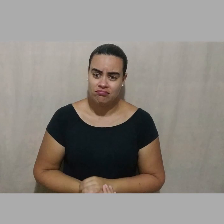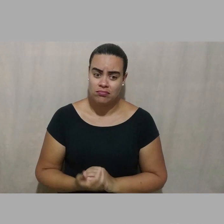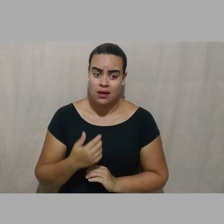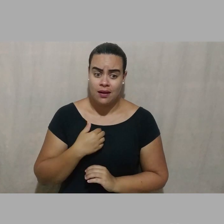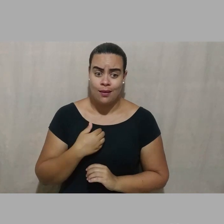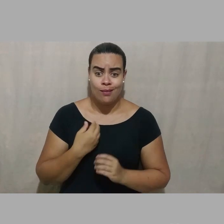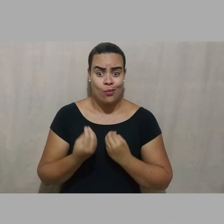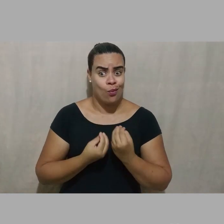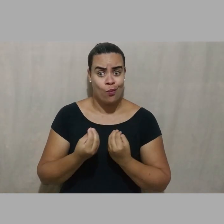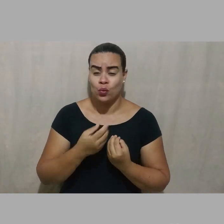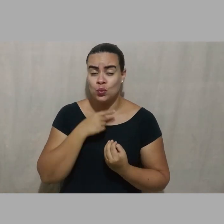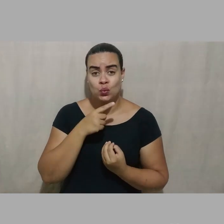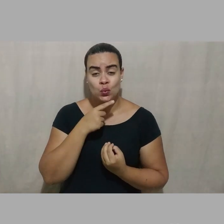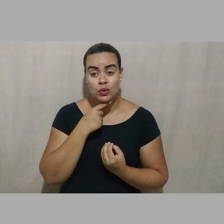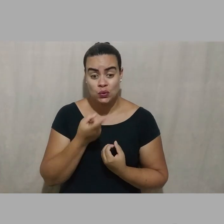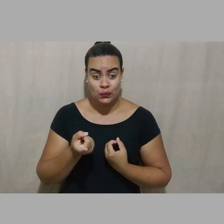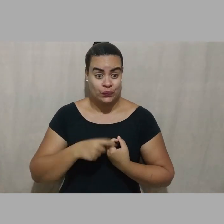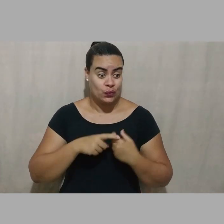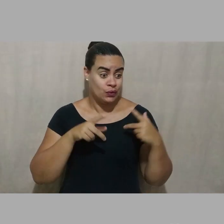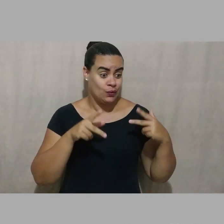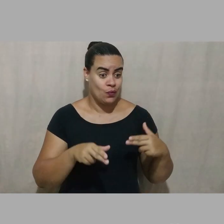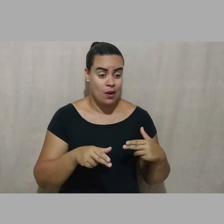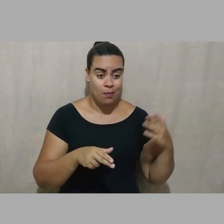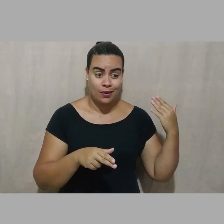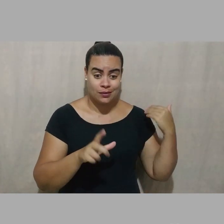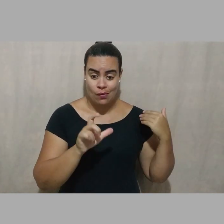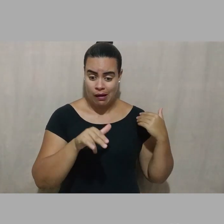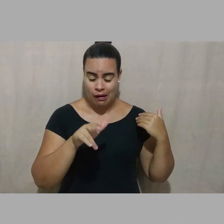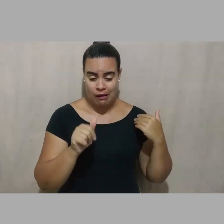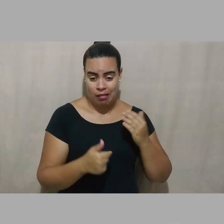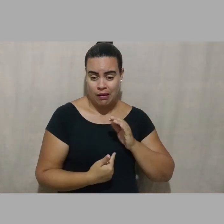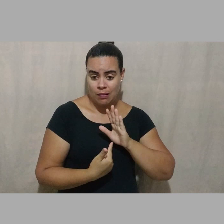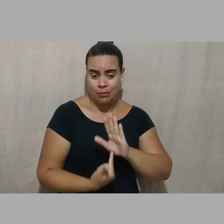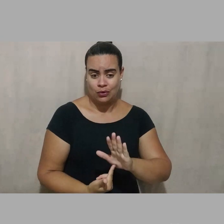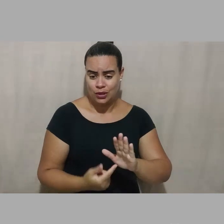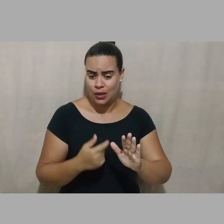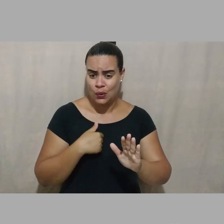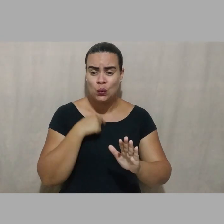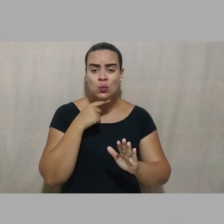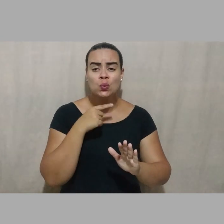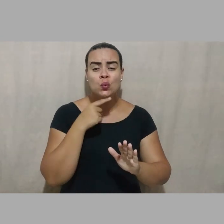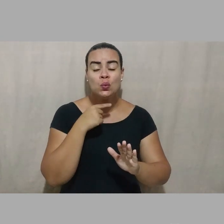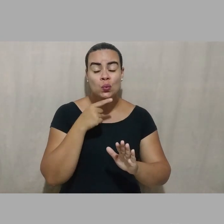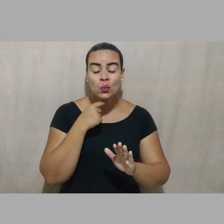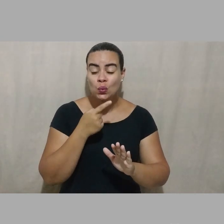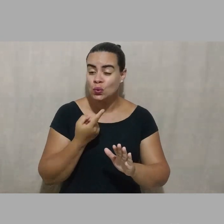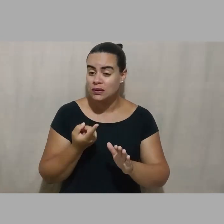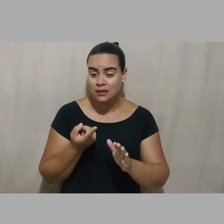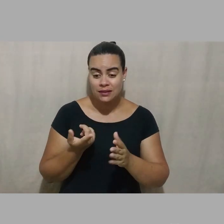Já não está mais no meu controle trazer a Lina para os lugares onde ela é requisitada? Será que eu mesmo não consigo mais